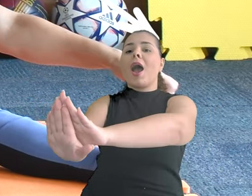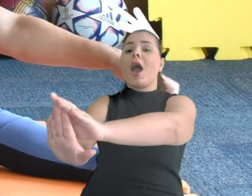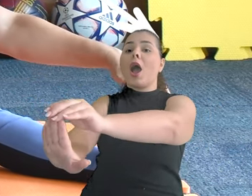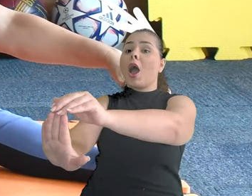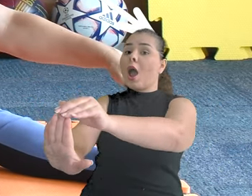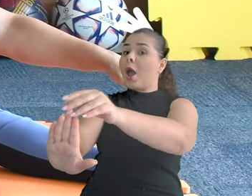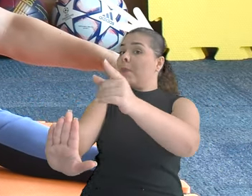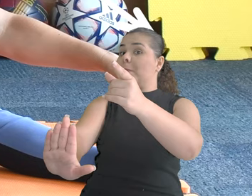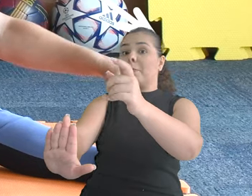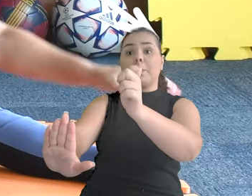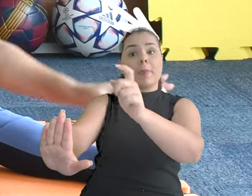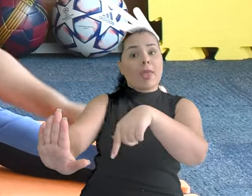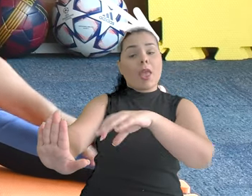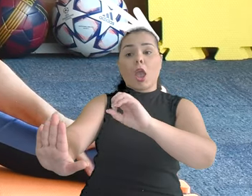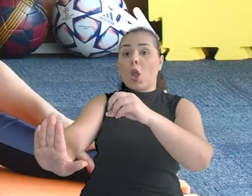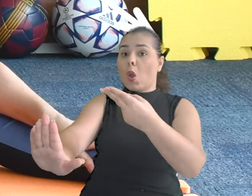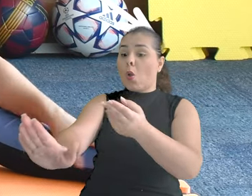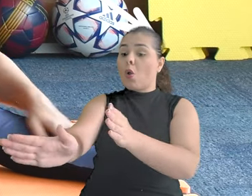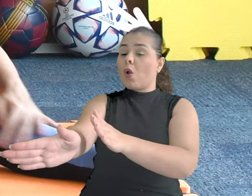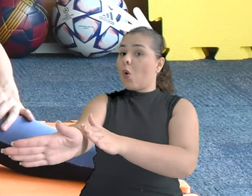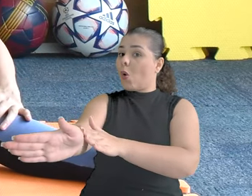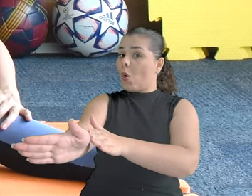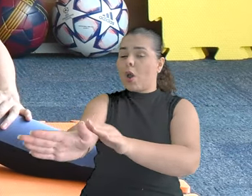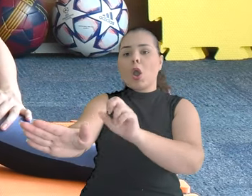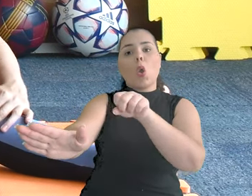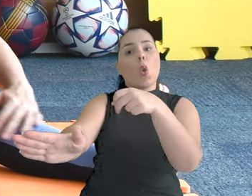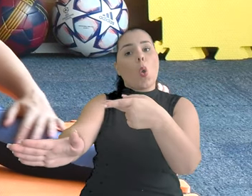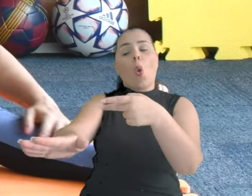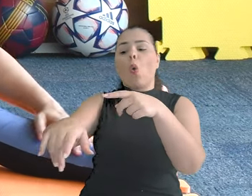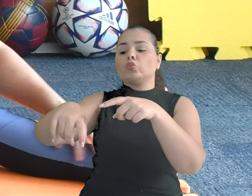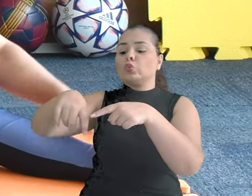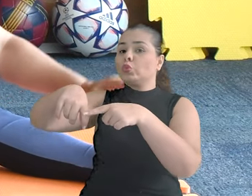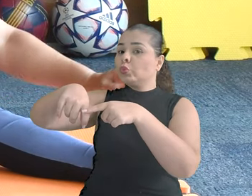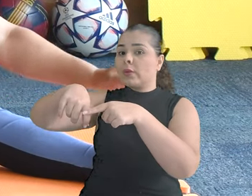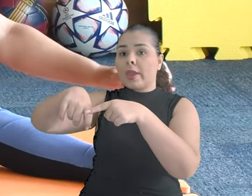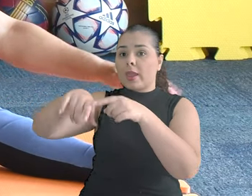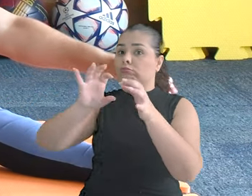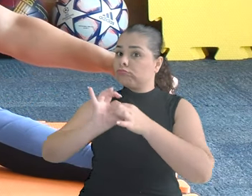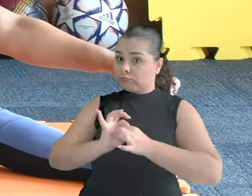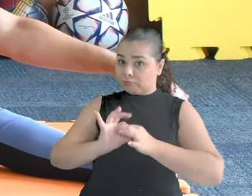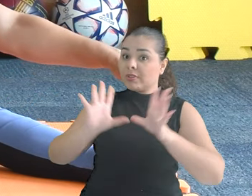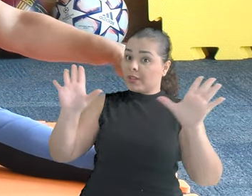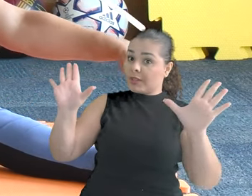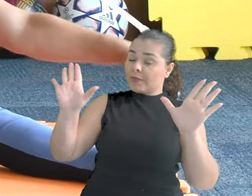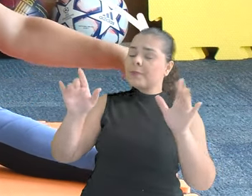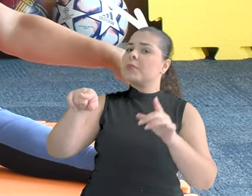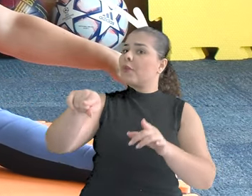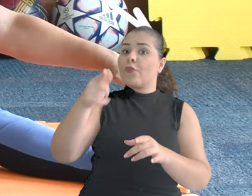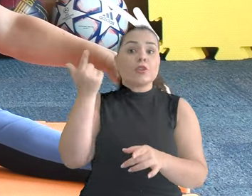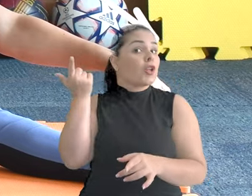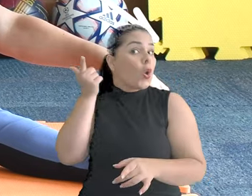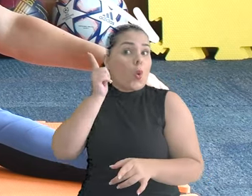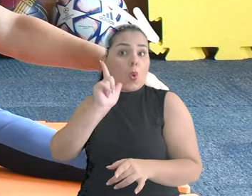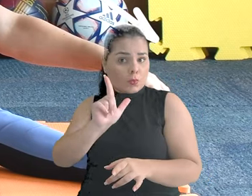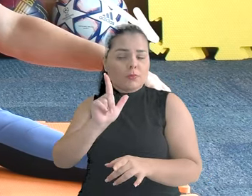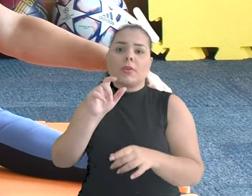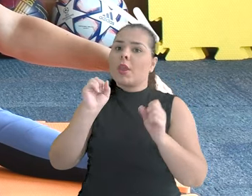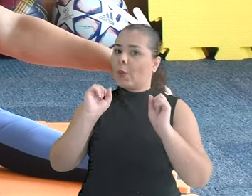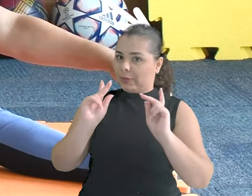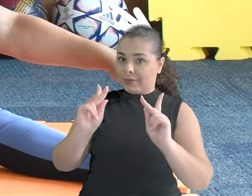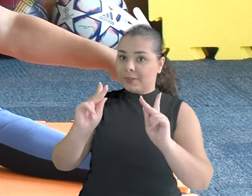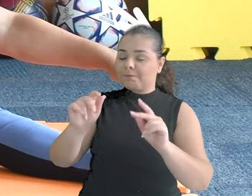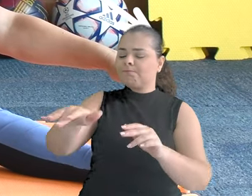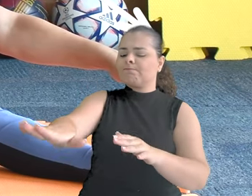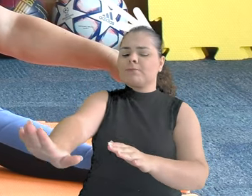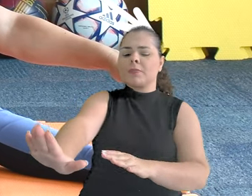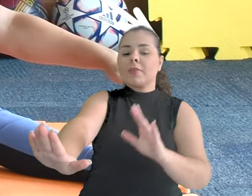no pé. Ou no tornozelo ou no joelho. Você vai colocar a sua mão onde você tem amplitude.